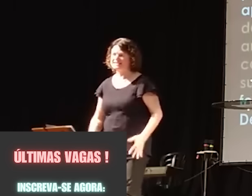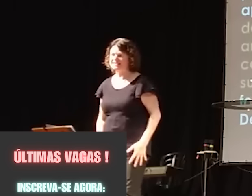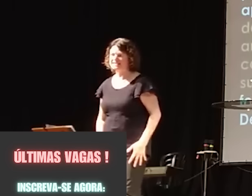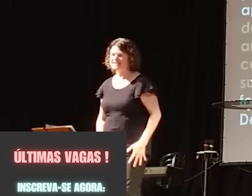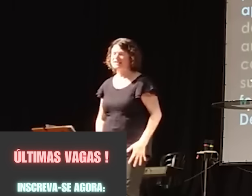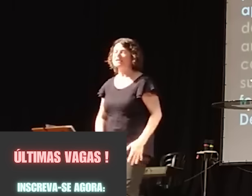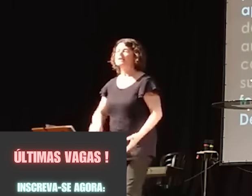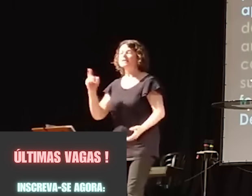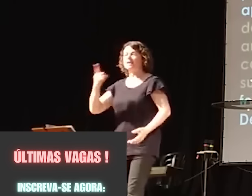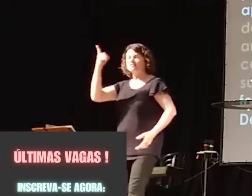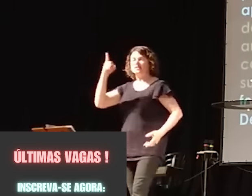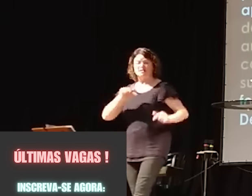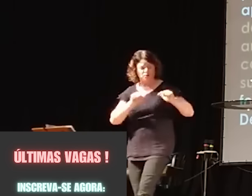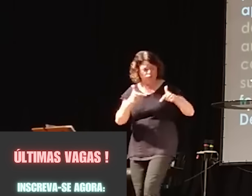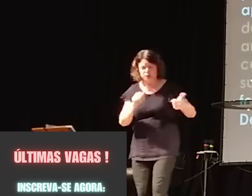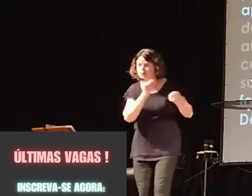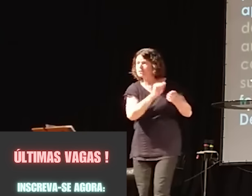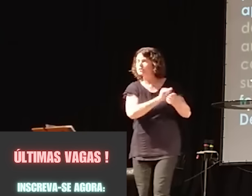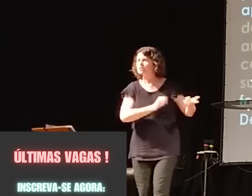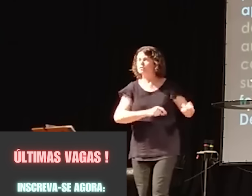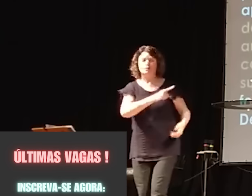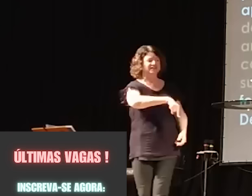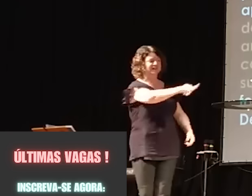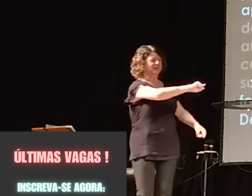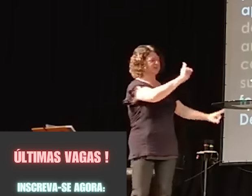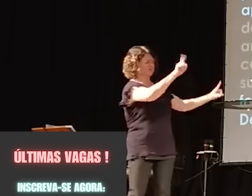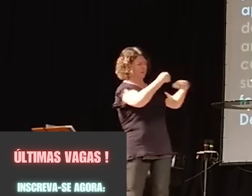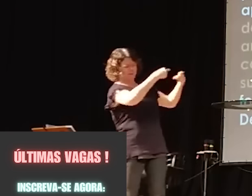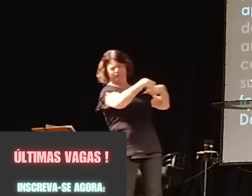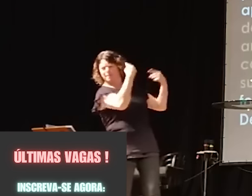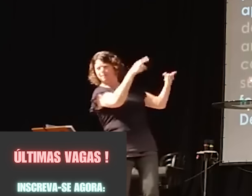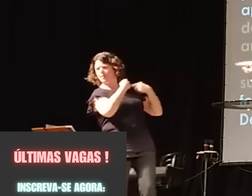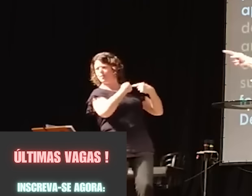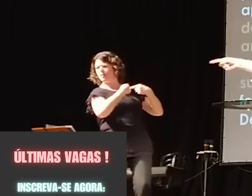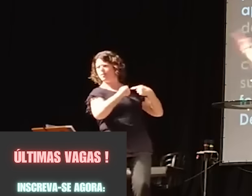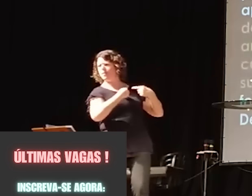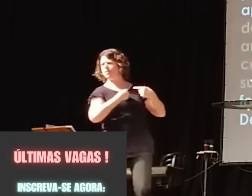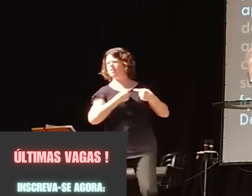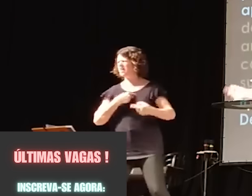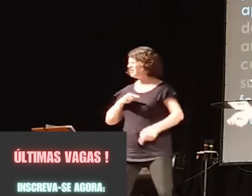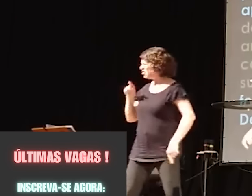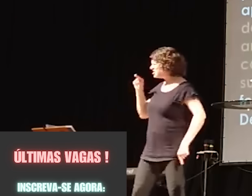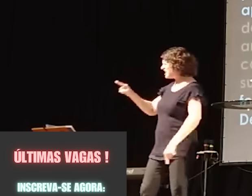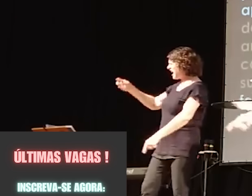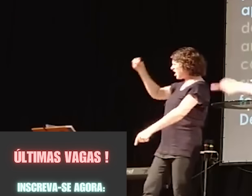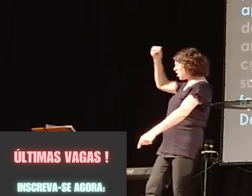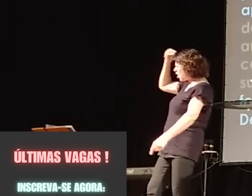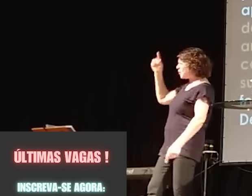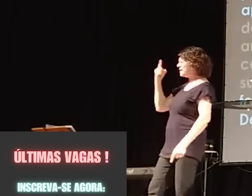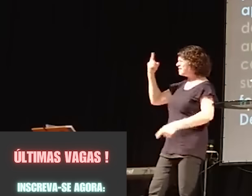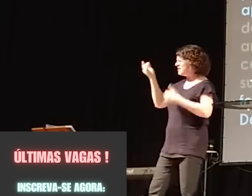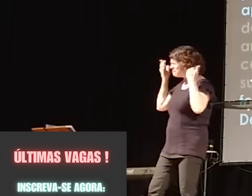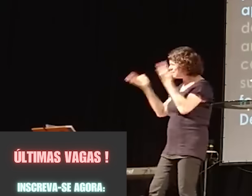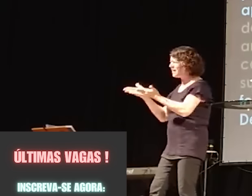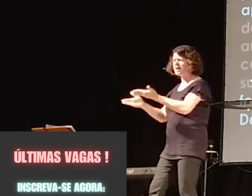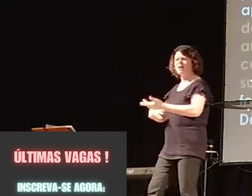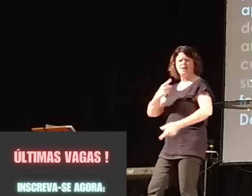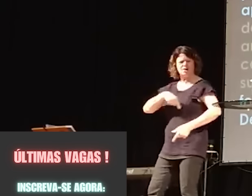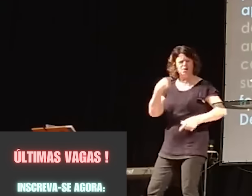caminhada sem água o povo começar a mormorar não havia lá no deserto lá no evia no Egito